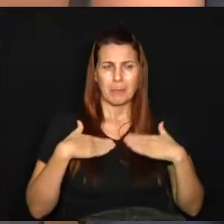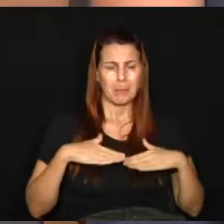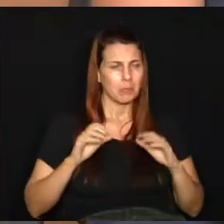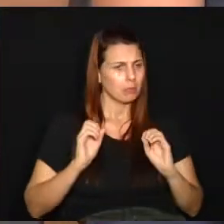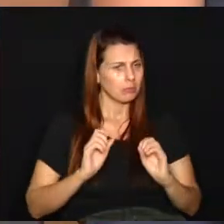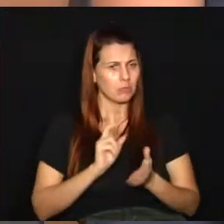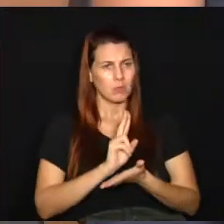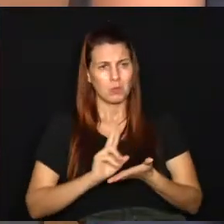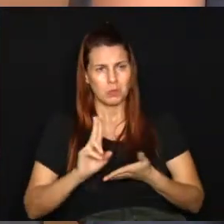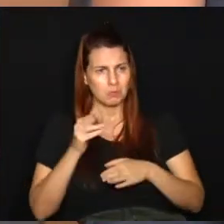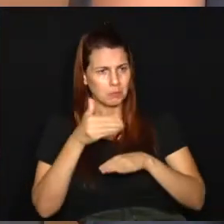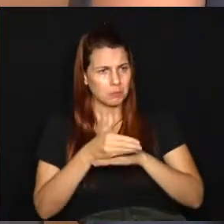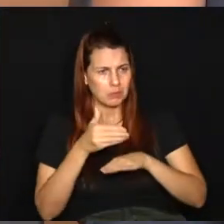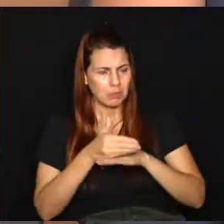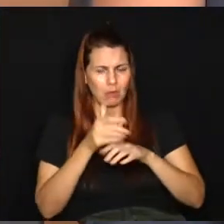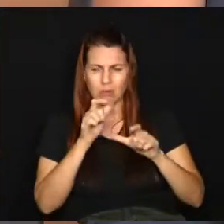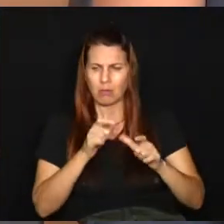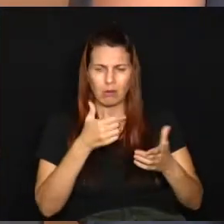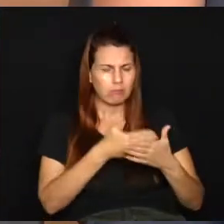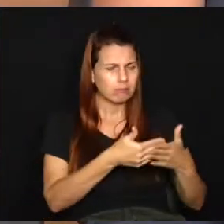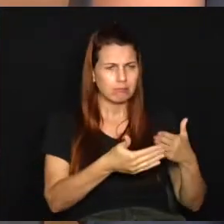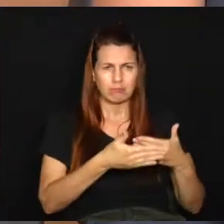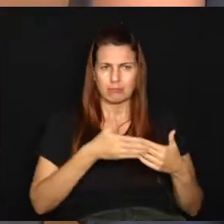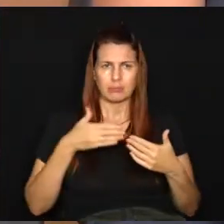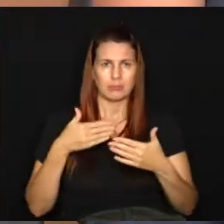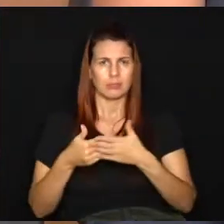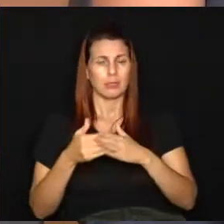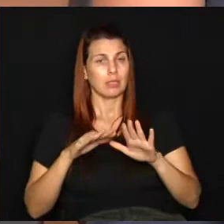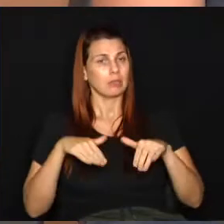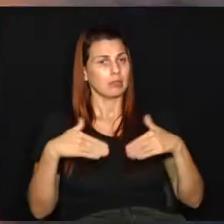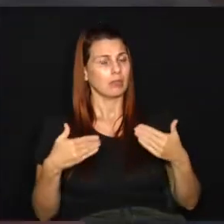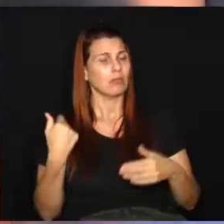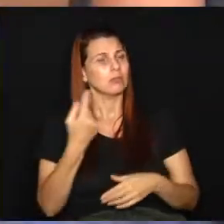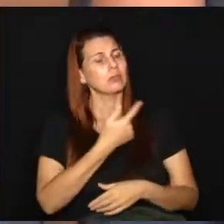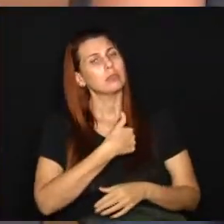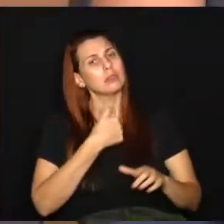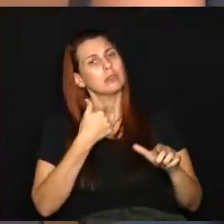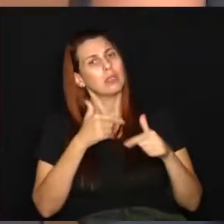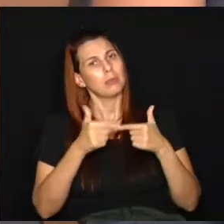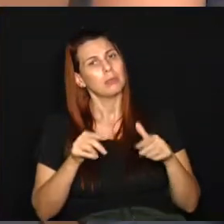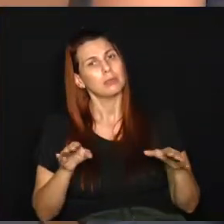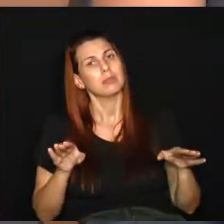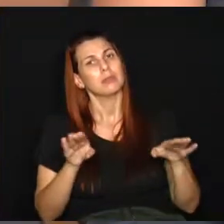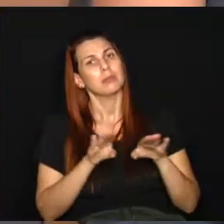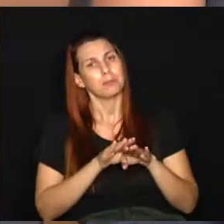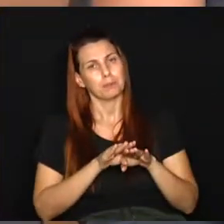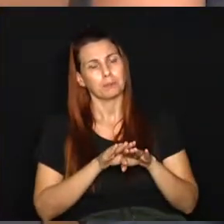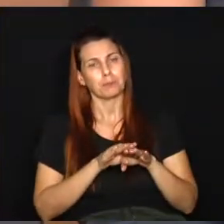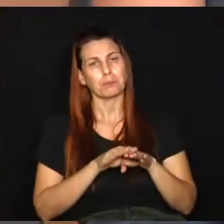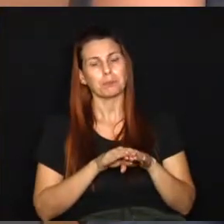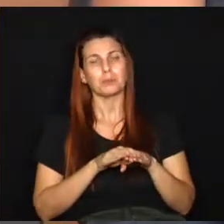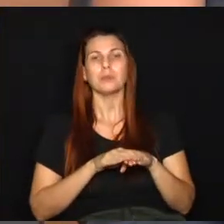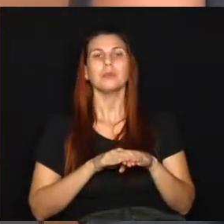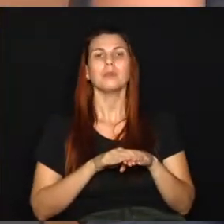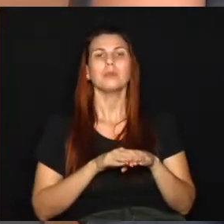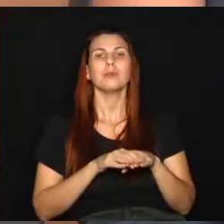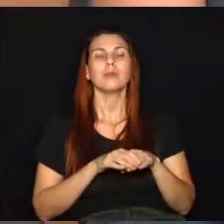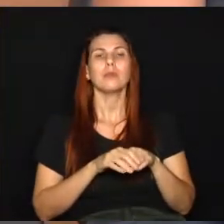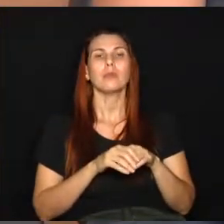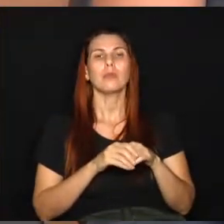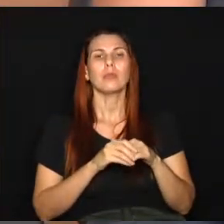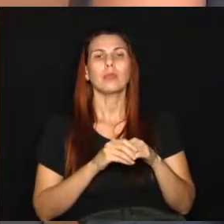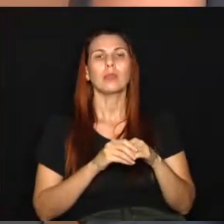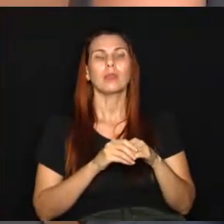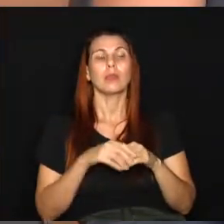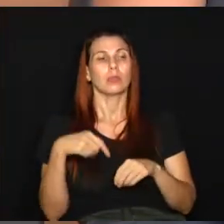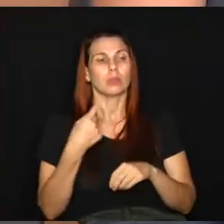enfim, ir para qualquer lugar. Então, a gente tem atuado também nesse sentido e as nossas pautas